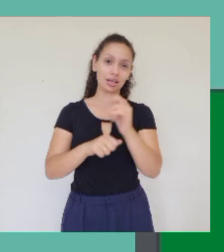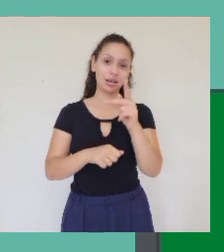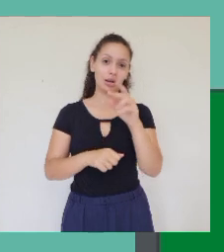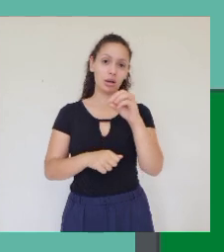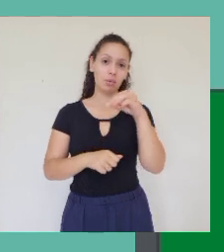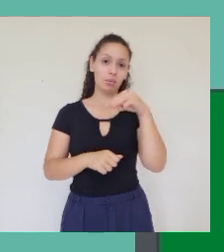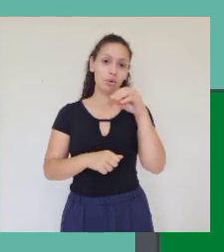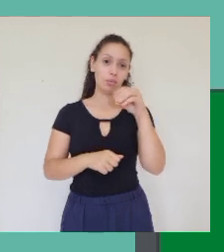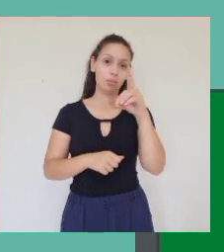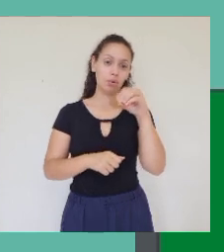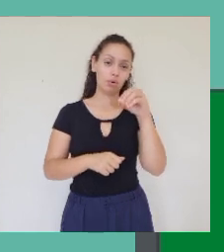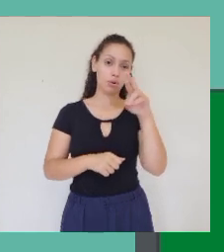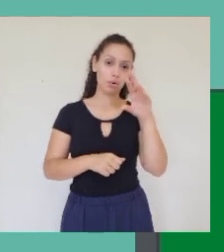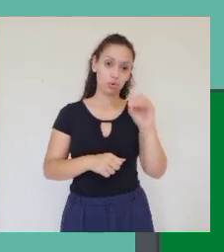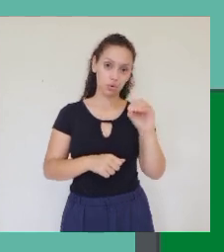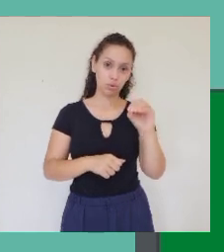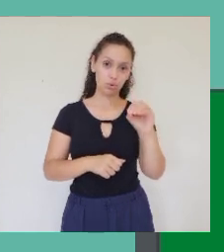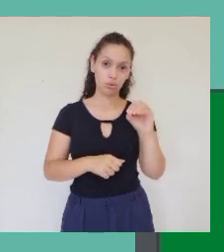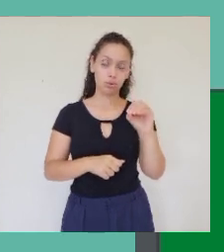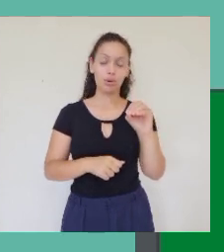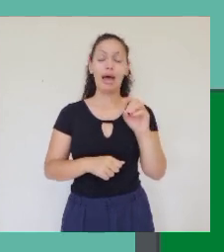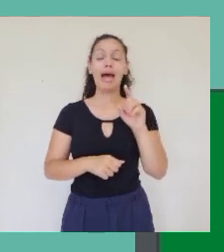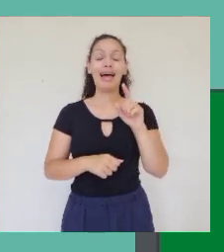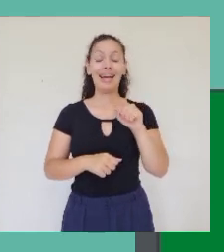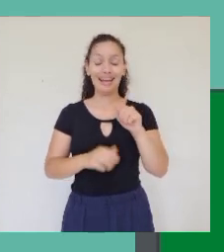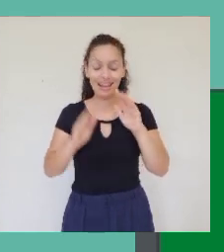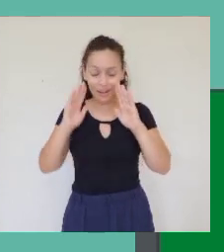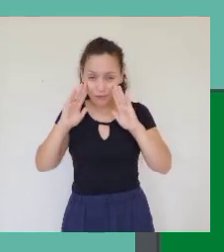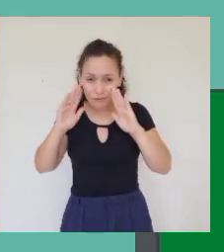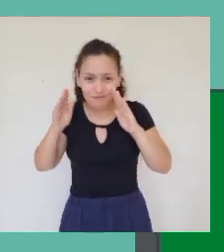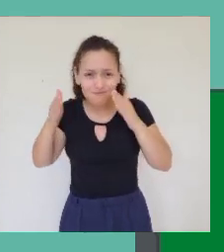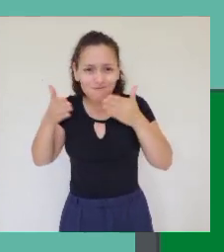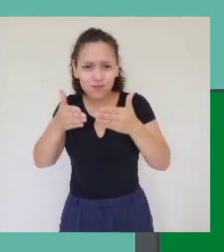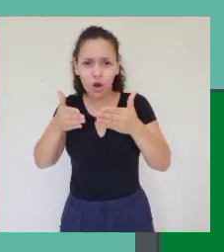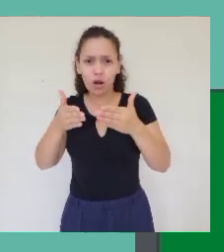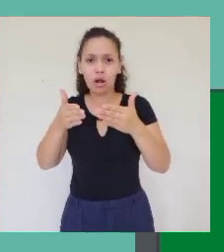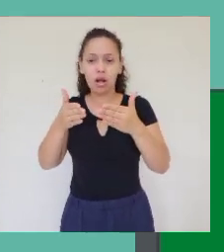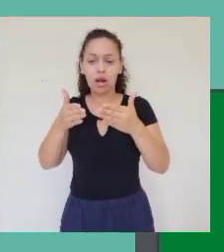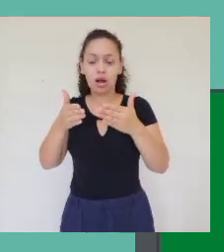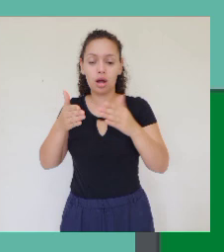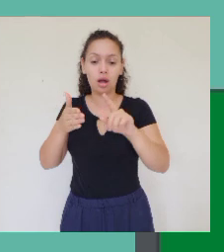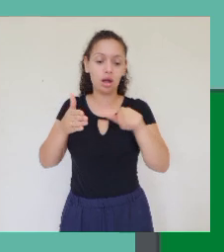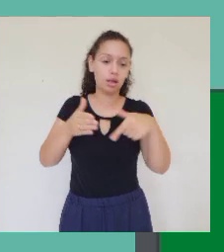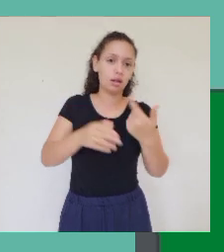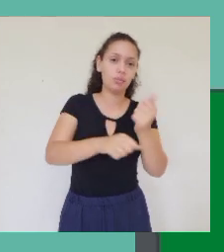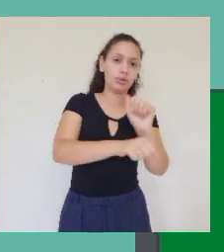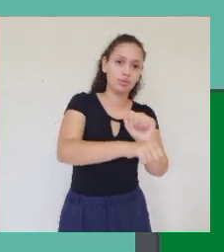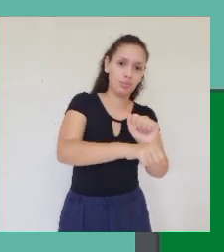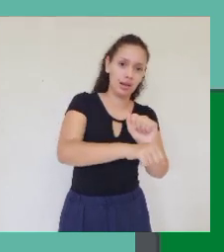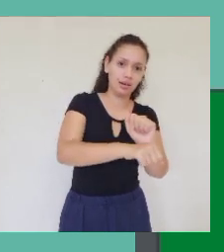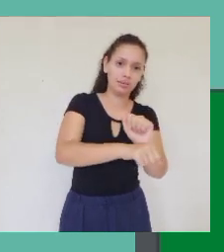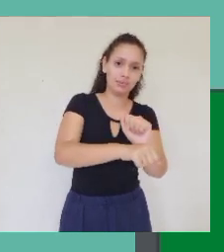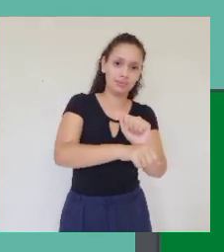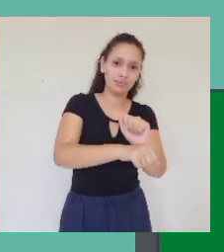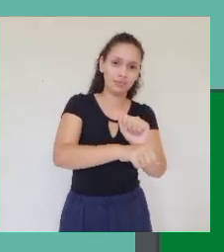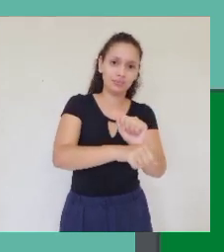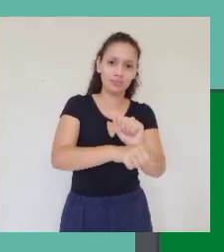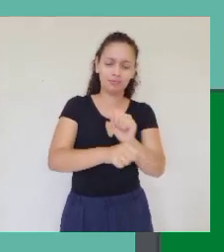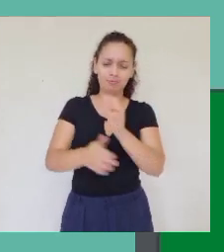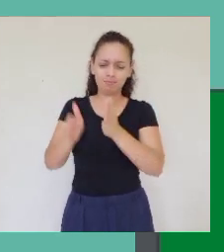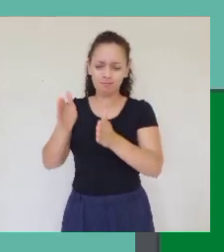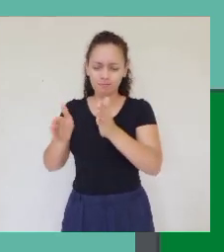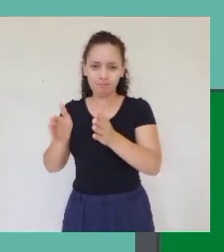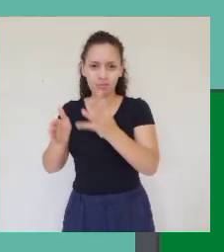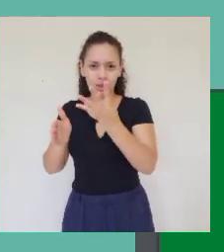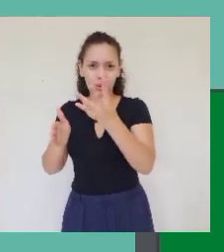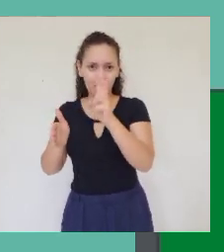aquele seu tempo de concentração máxima, e você descansa em um determinado momento. Então, por exemplo, mais comum, né? Você estuda